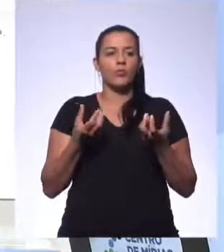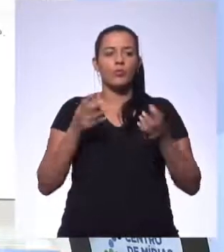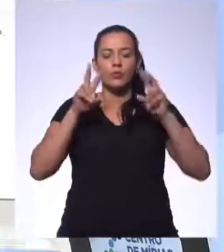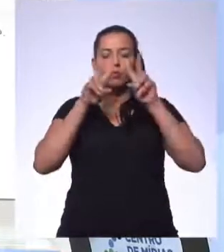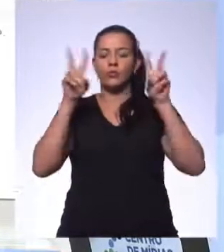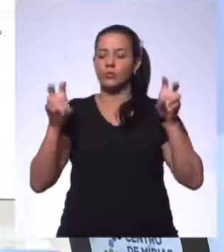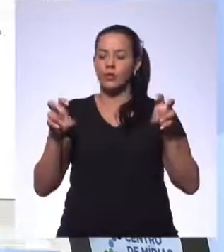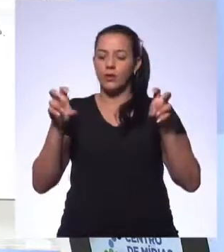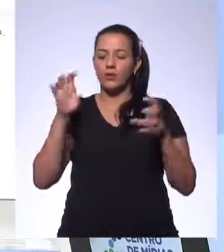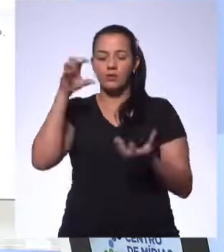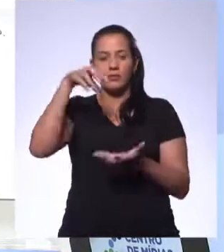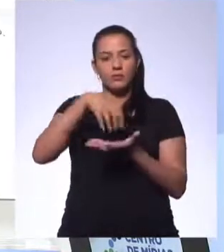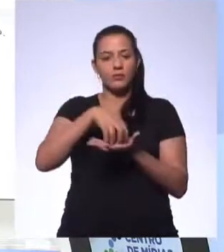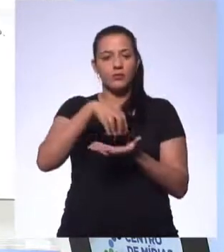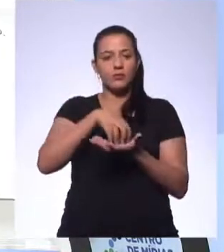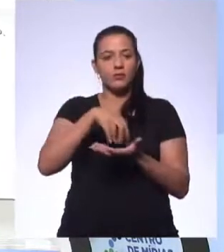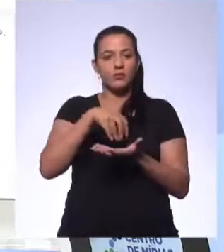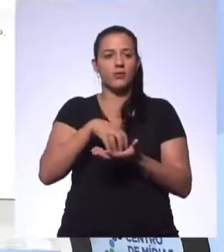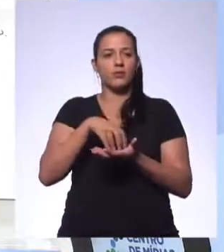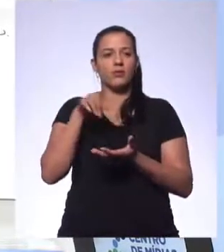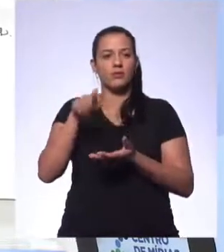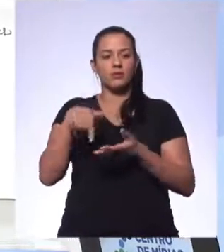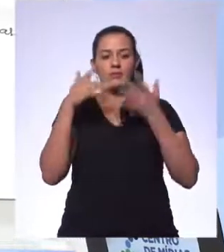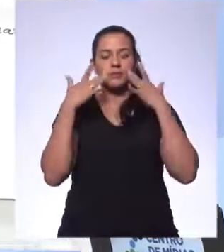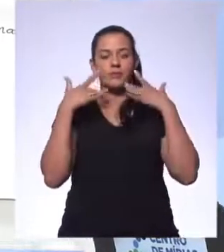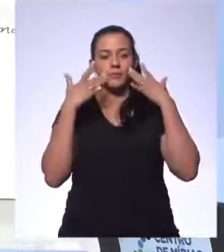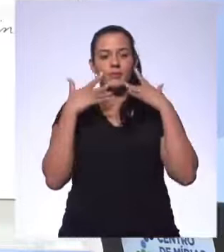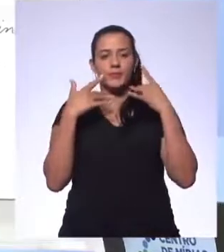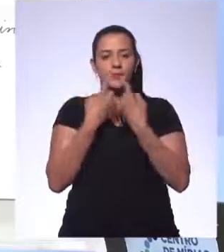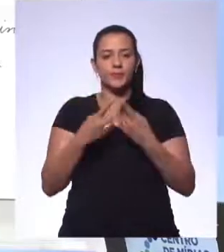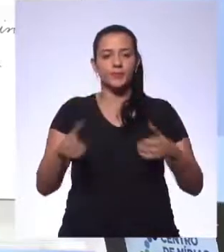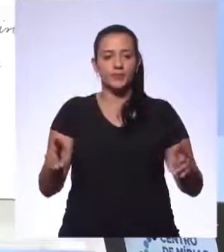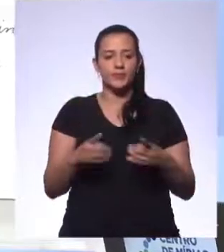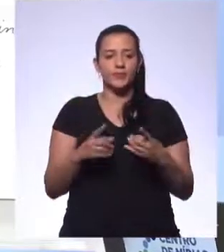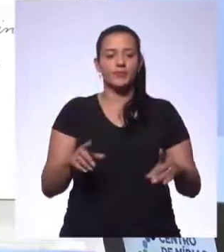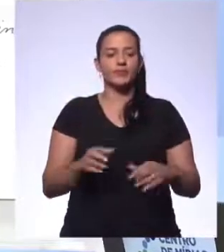tema central para esta